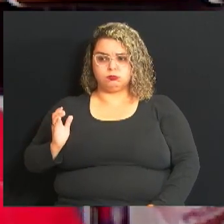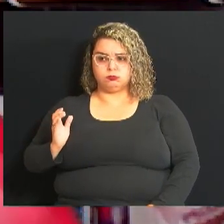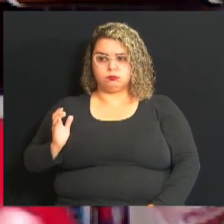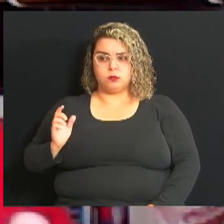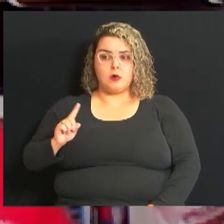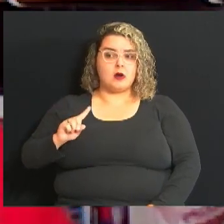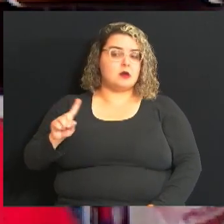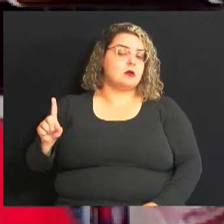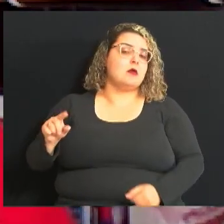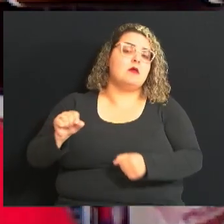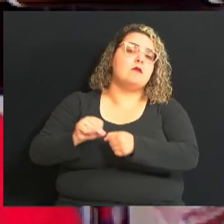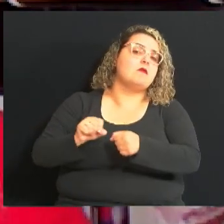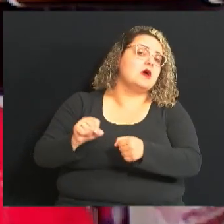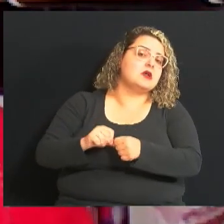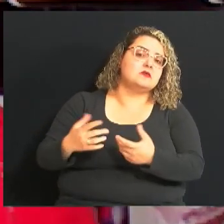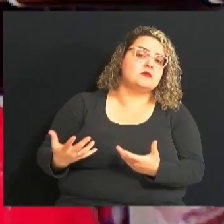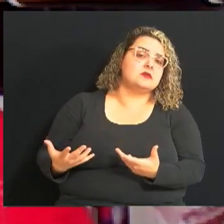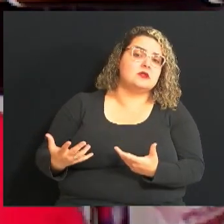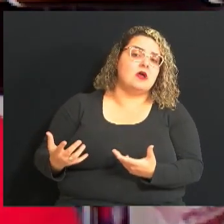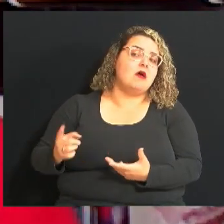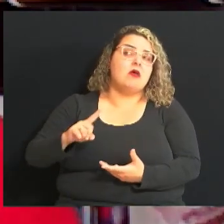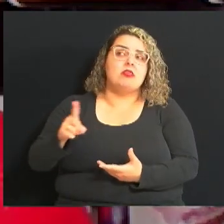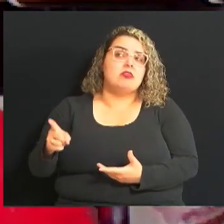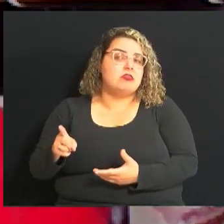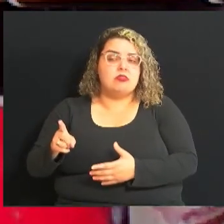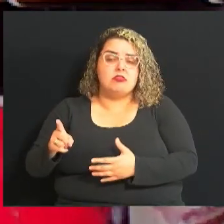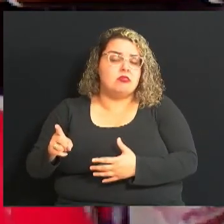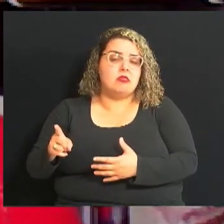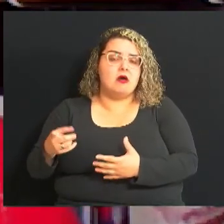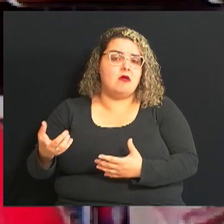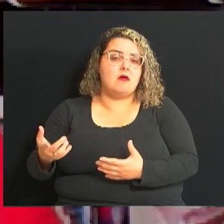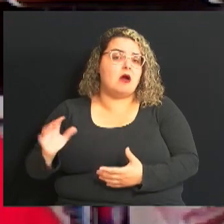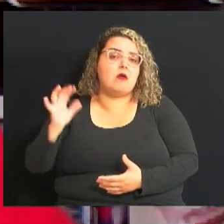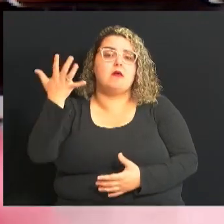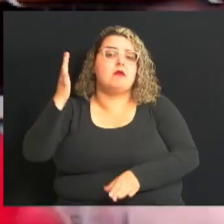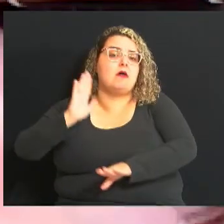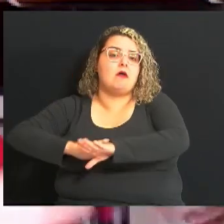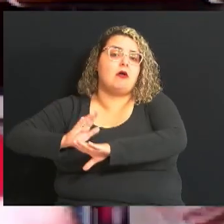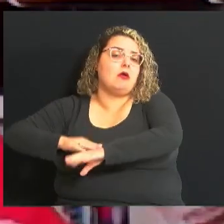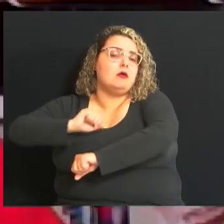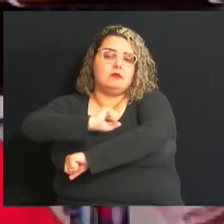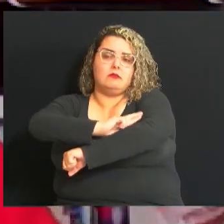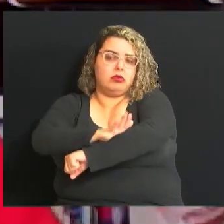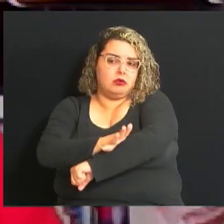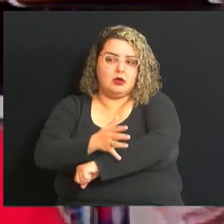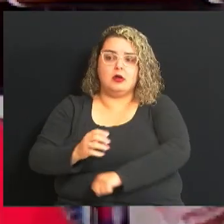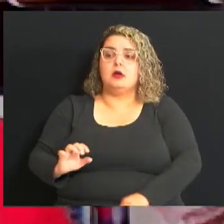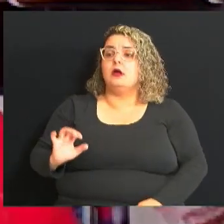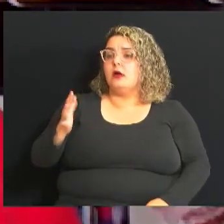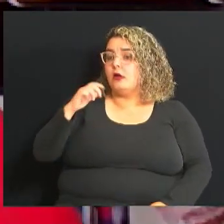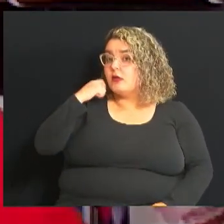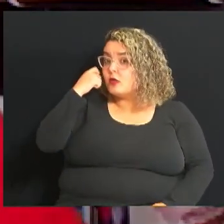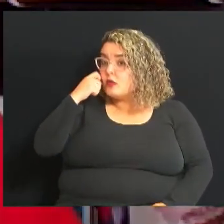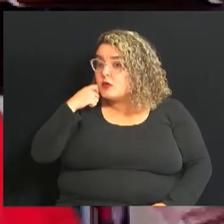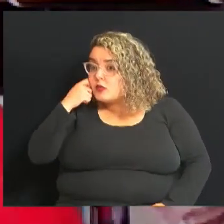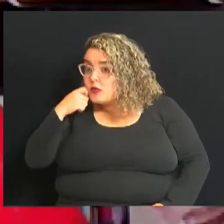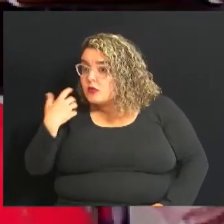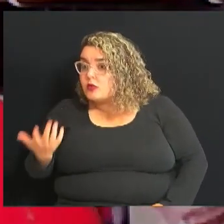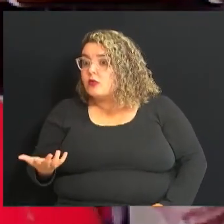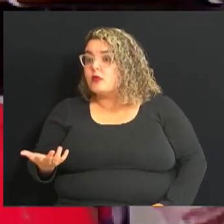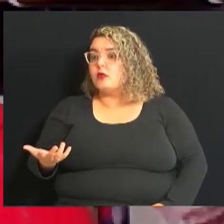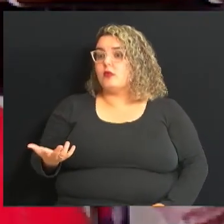você imune aos atos racistas, tanto que ele acontece com artistas,